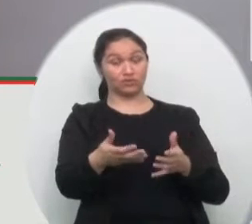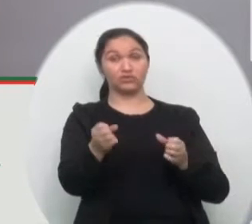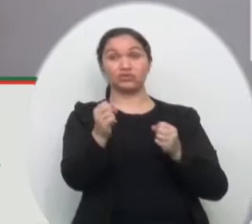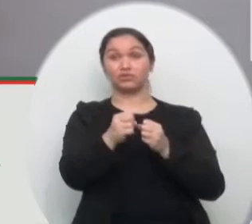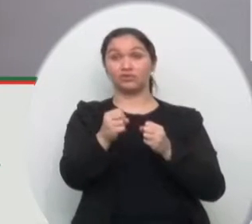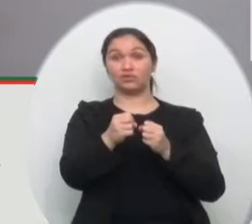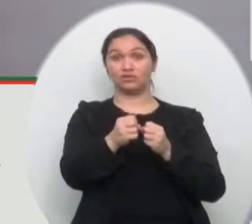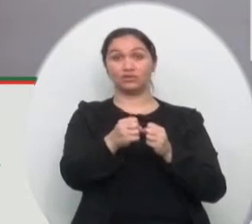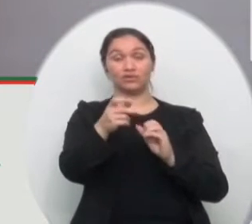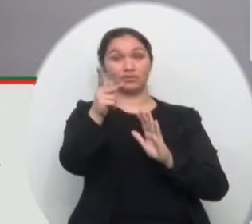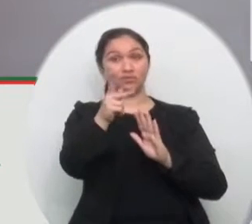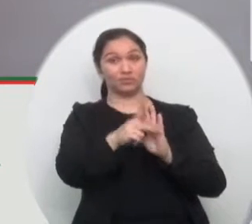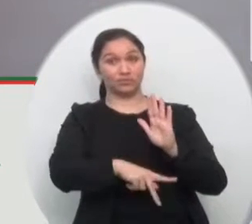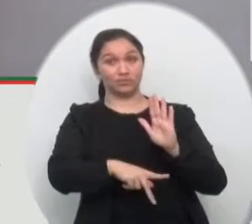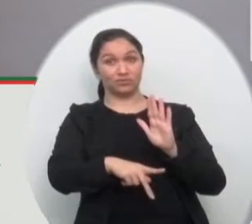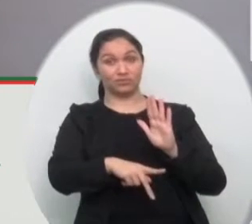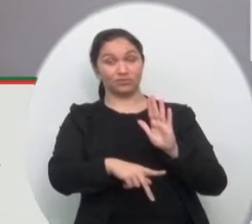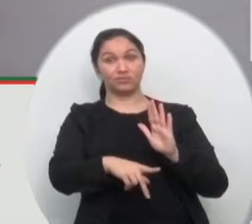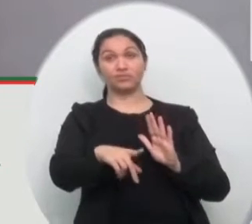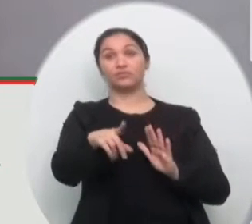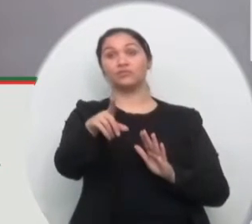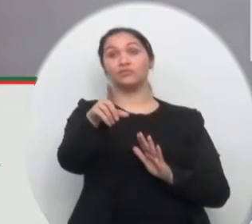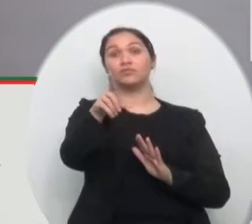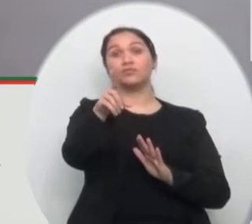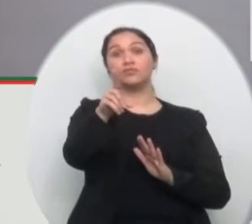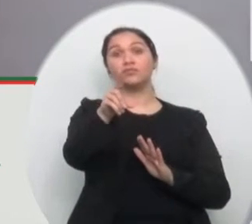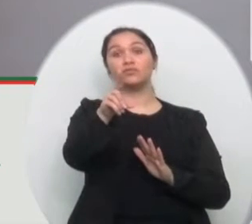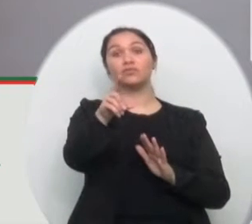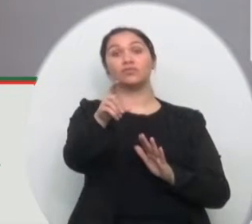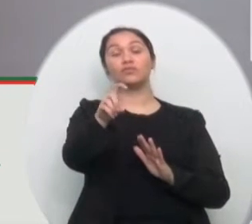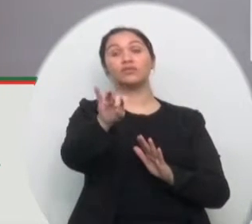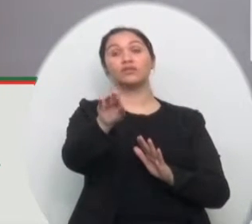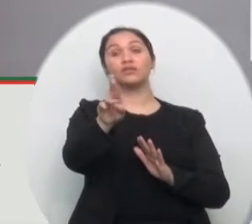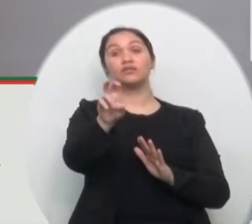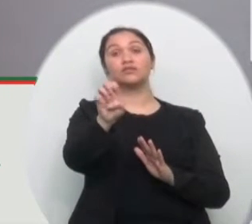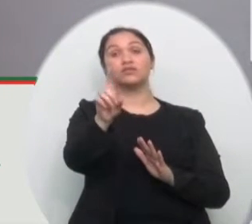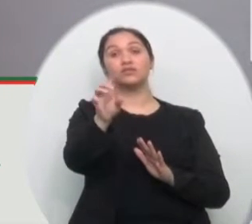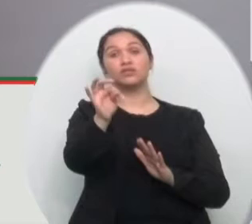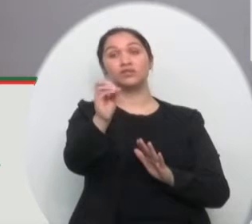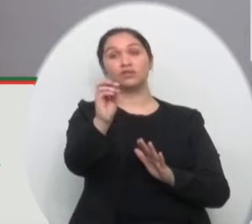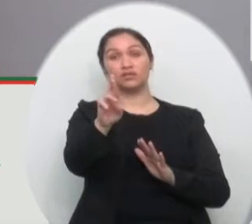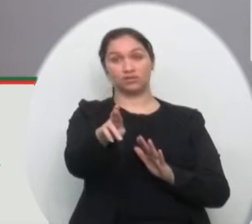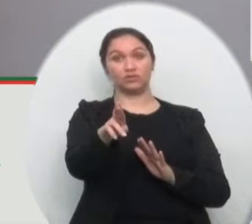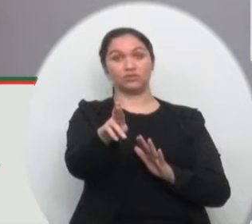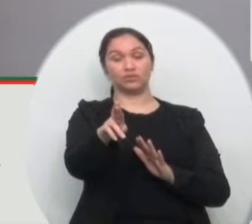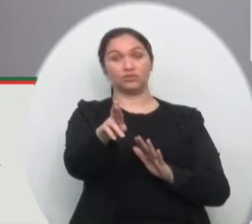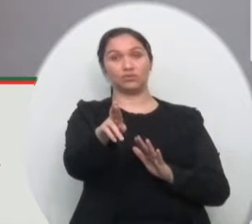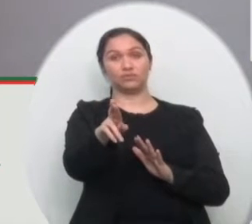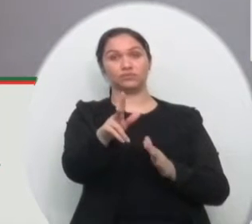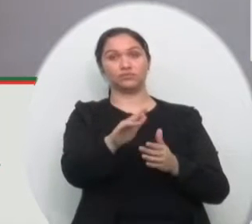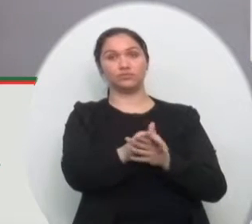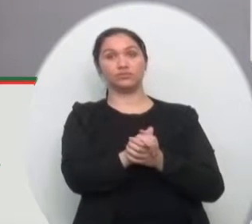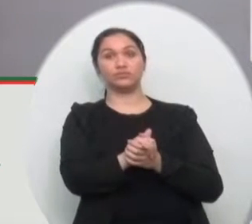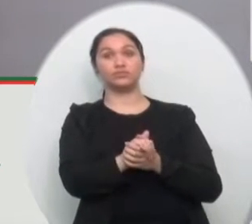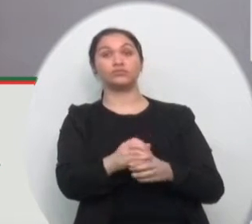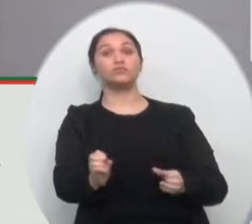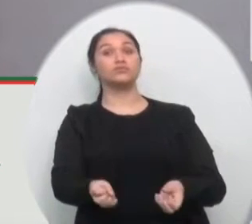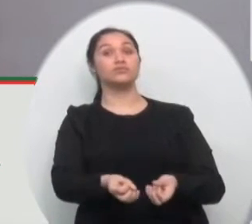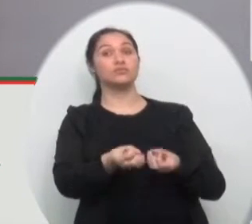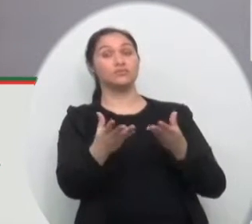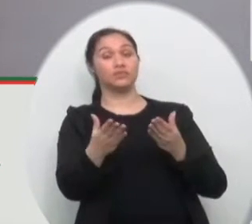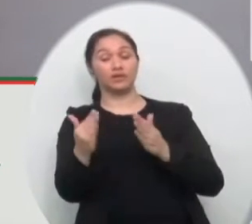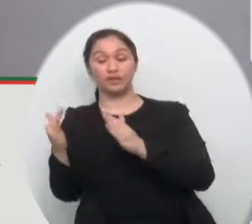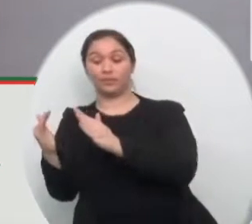tem impacto na vizinhança. Tem que perguntar para a comunidade, os vizinhos próximos, se eles aceitam esse tipo de atividade. Pelo